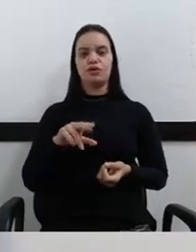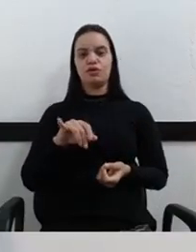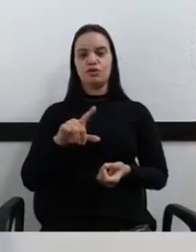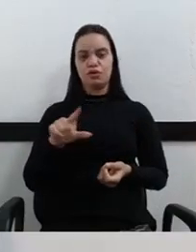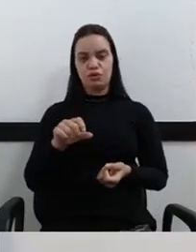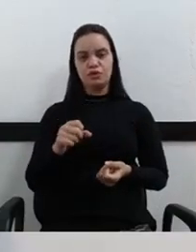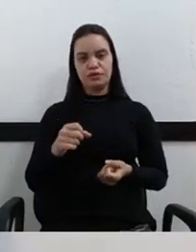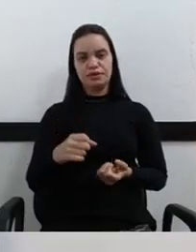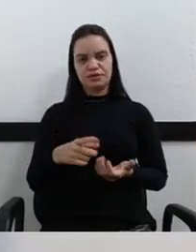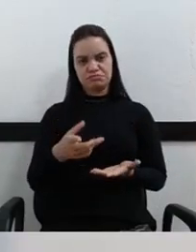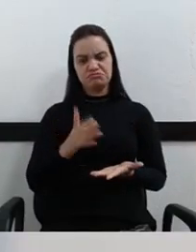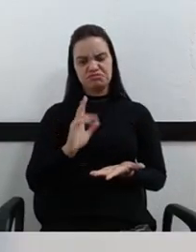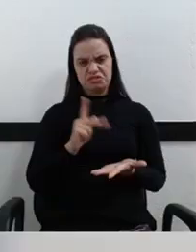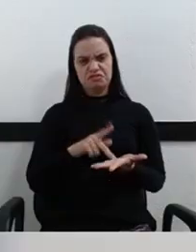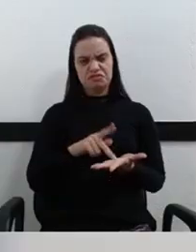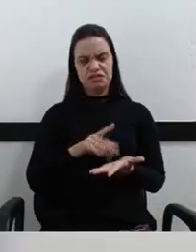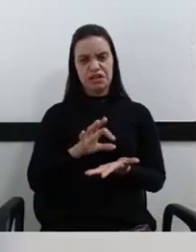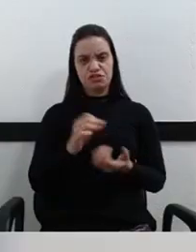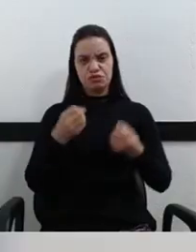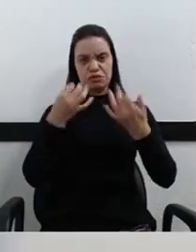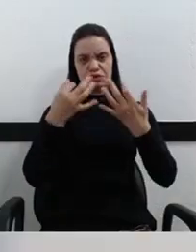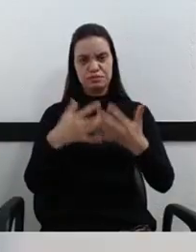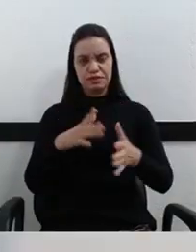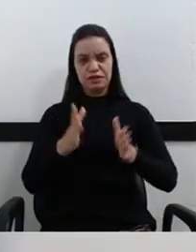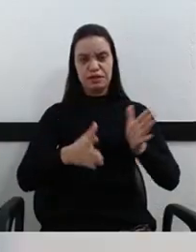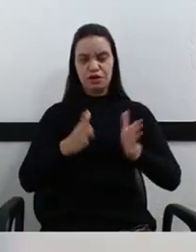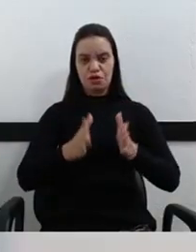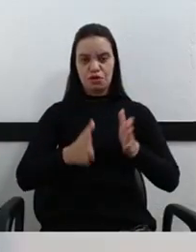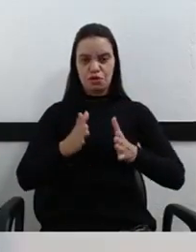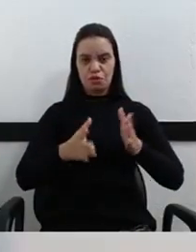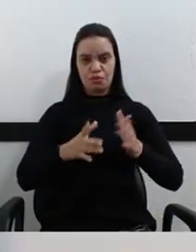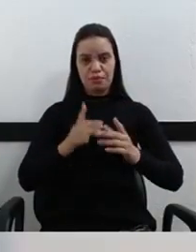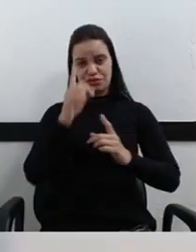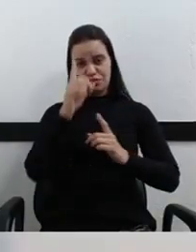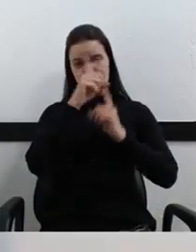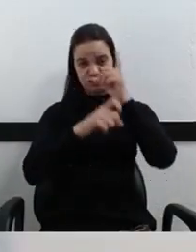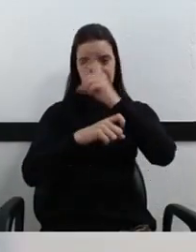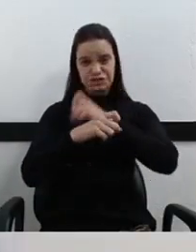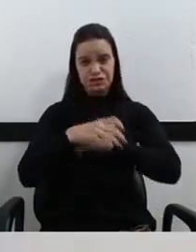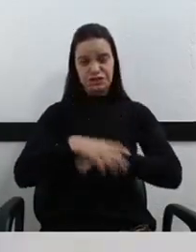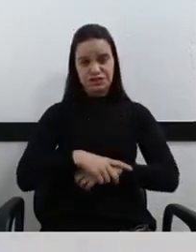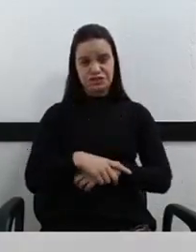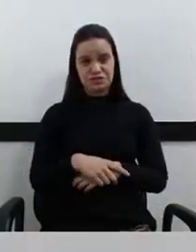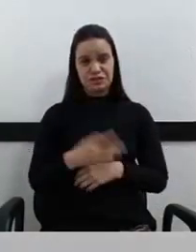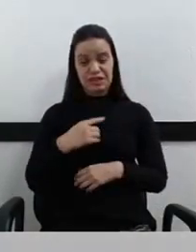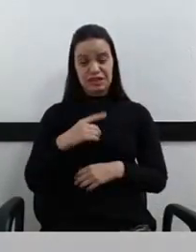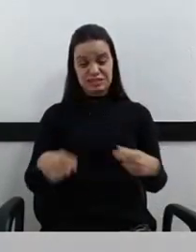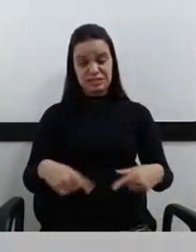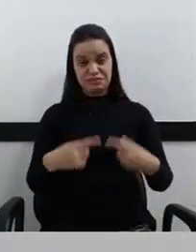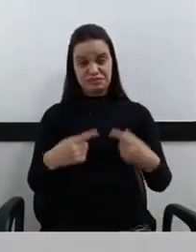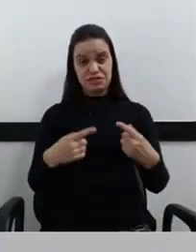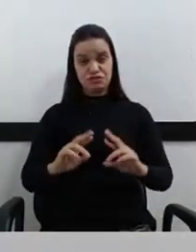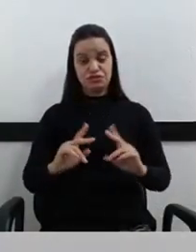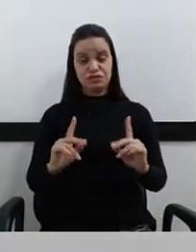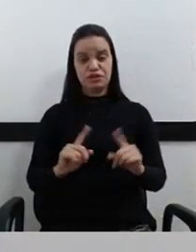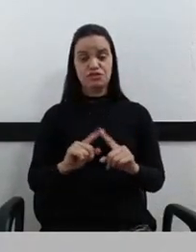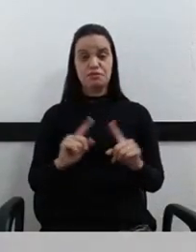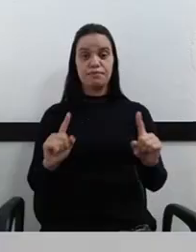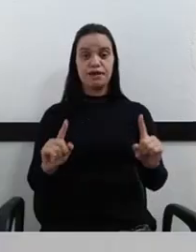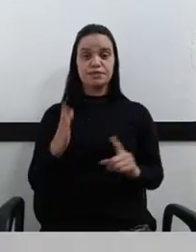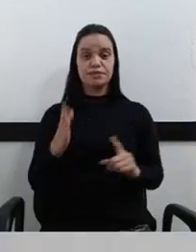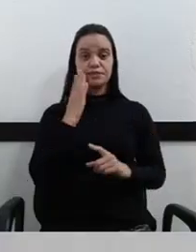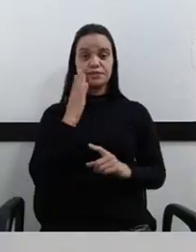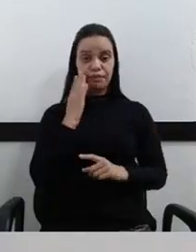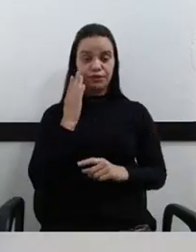razão quando ele diz que a gente está enfrentando um momento que é sui generis, e de fato e coloca desafios diferentes, mas sabendo